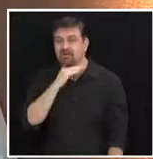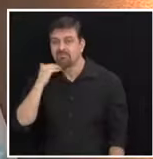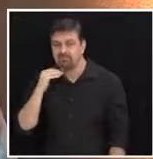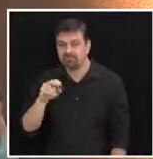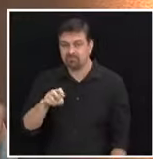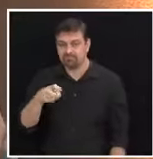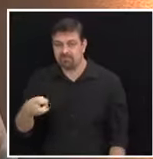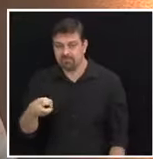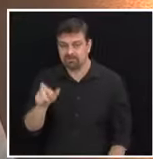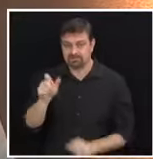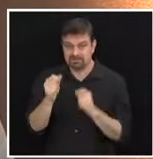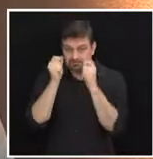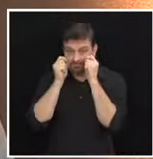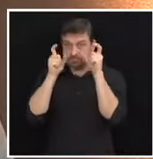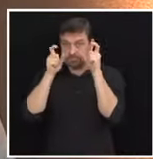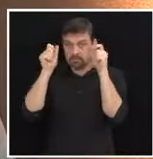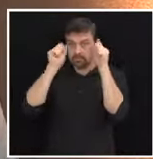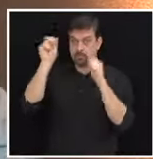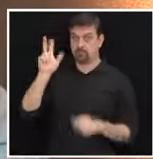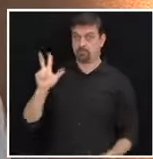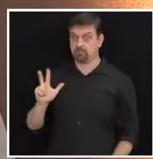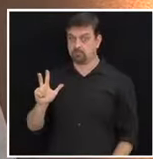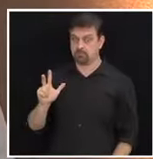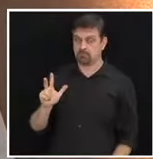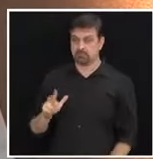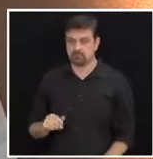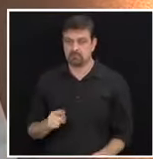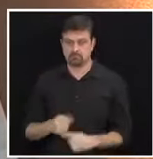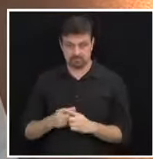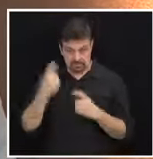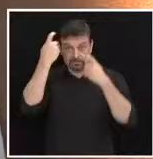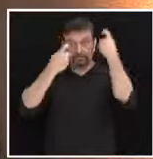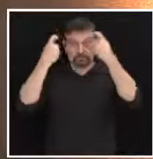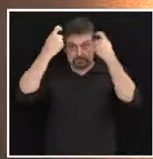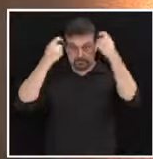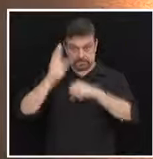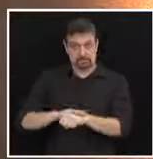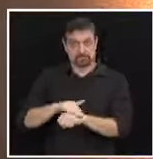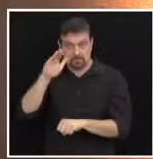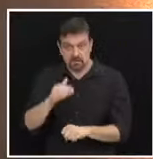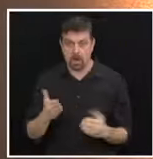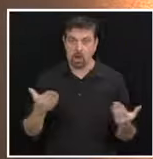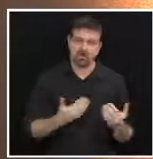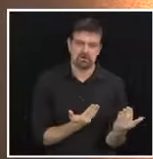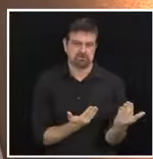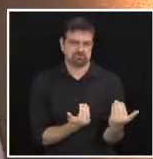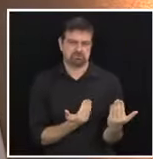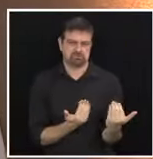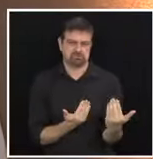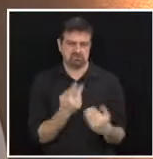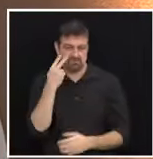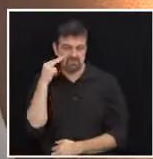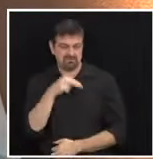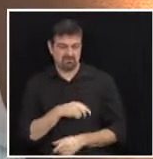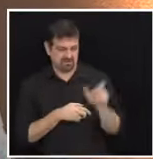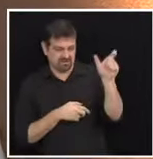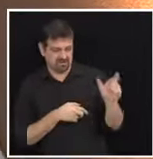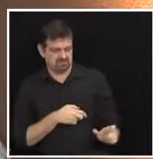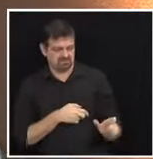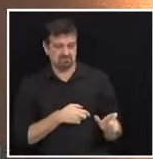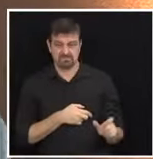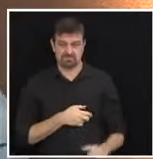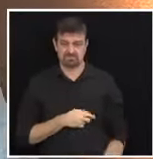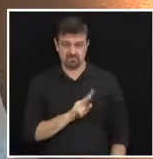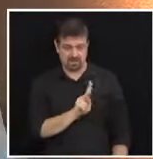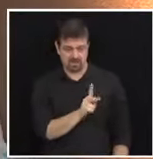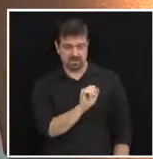chamava um pouco de atenção. A Essa gente coisa ficava era mais preocupado, né? muito mais preocupado. Hoje, a geração atual vê uma pessoa com HIV e,